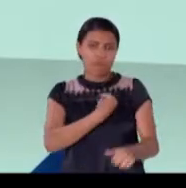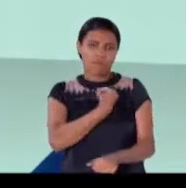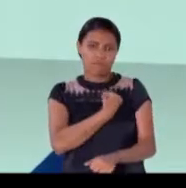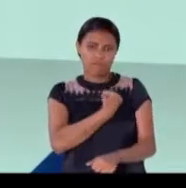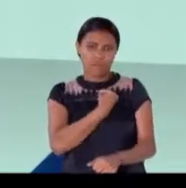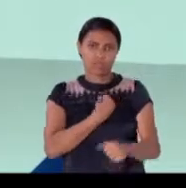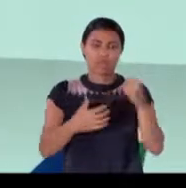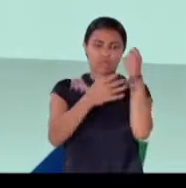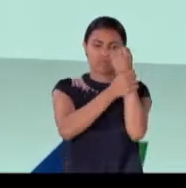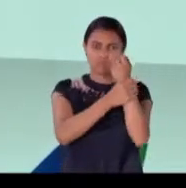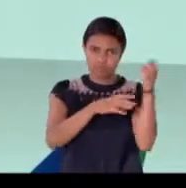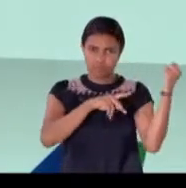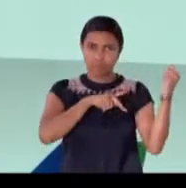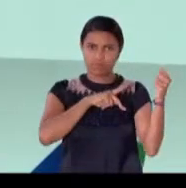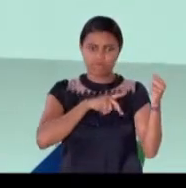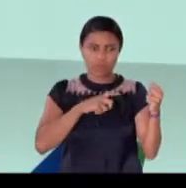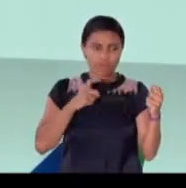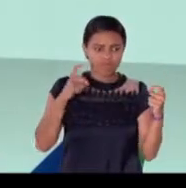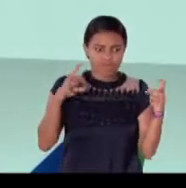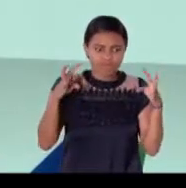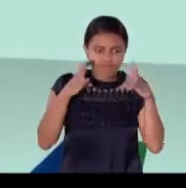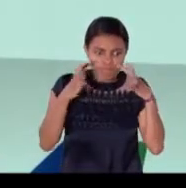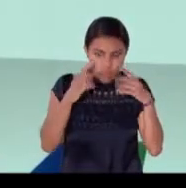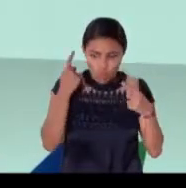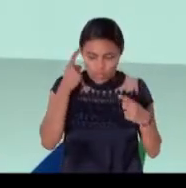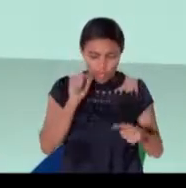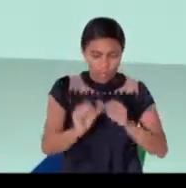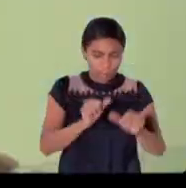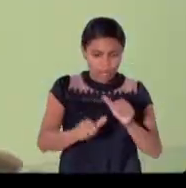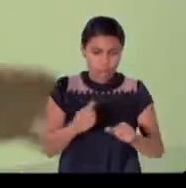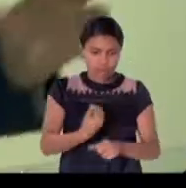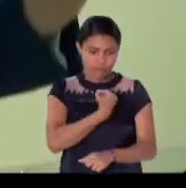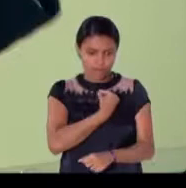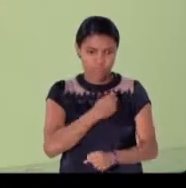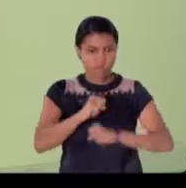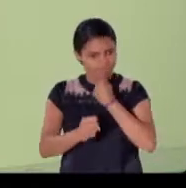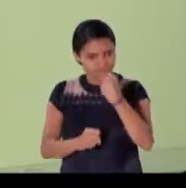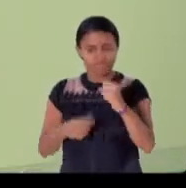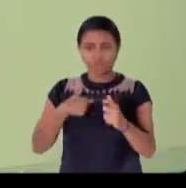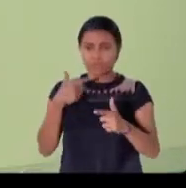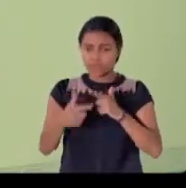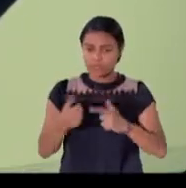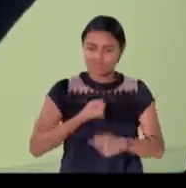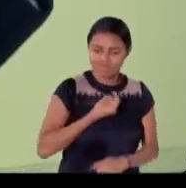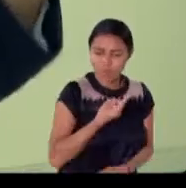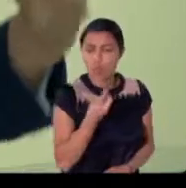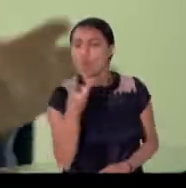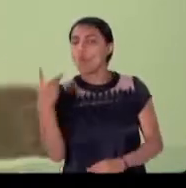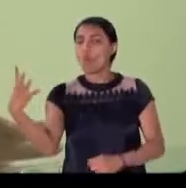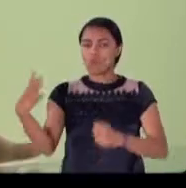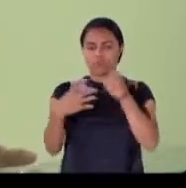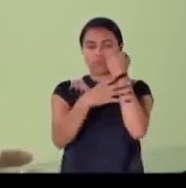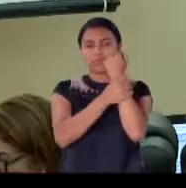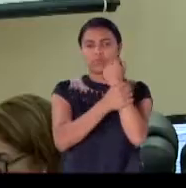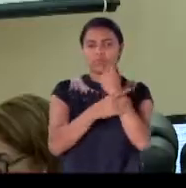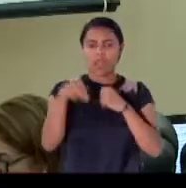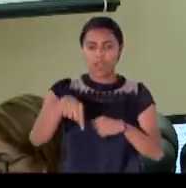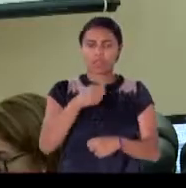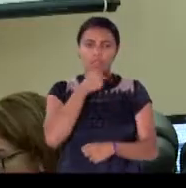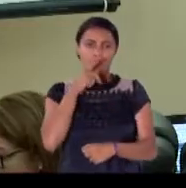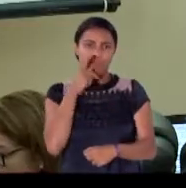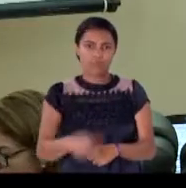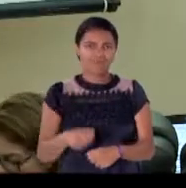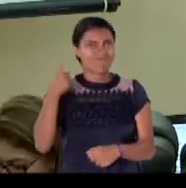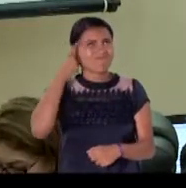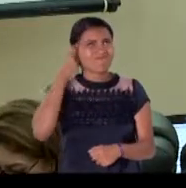pública e dissemos que é necessário que todos se unam nessa luta, nesse combate. Eu trabalho com estatística, então nós temos que